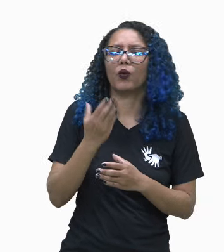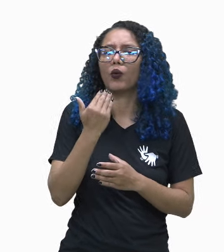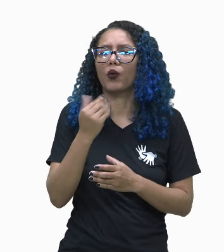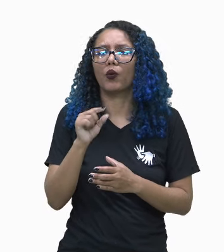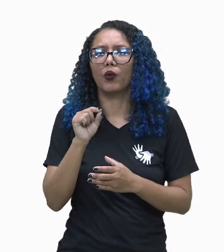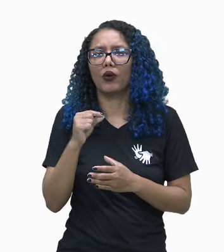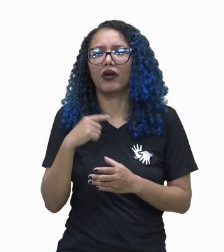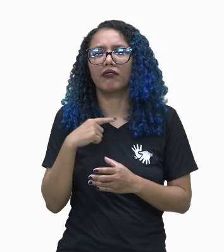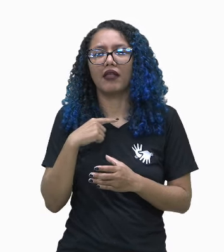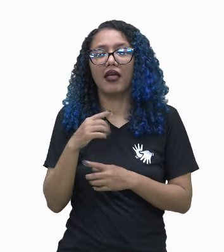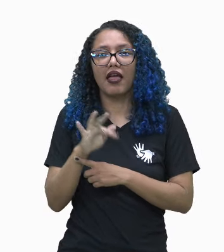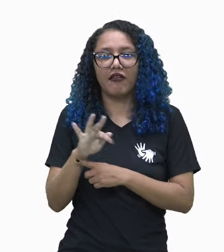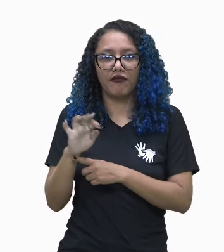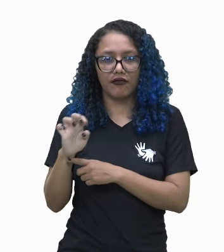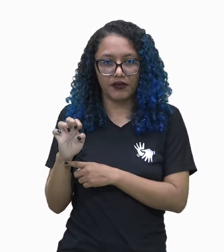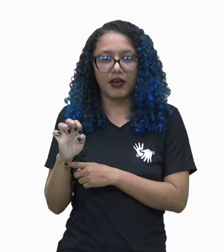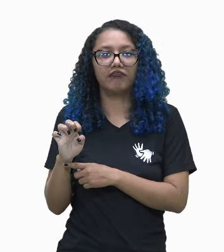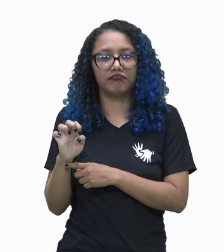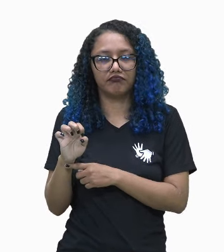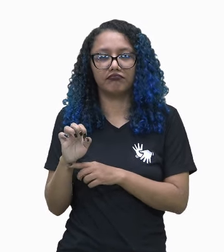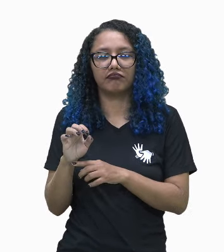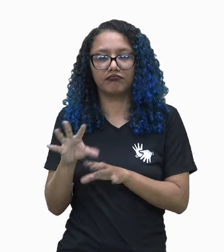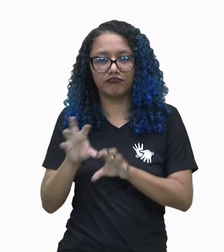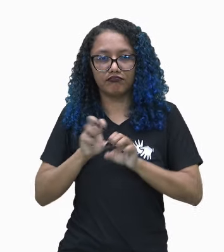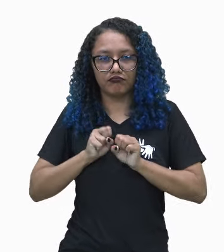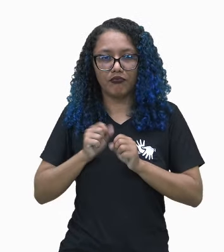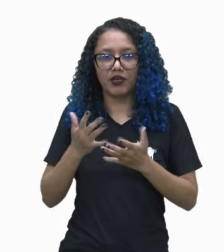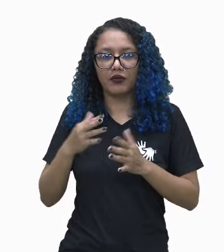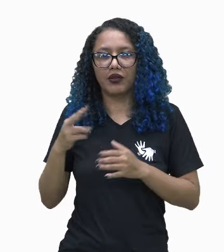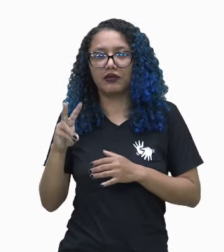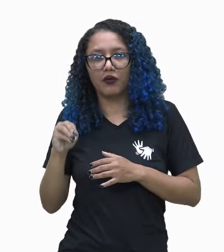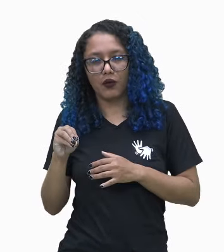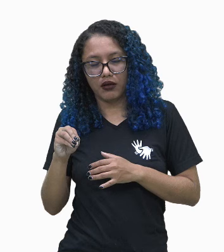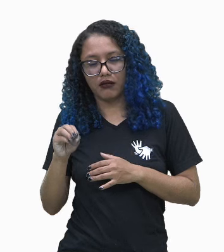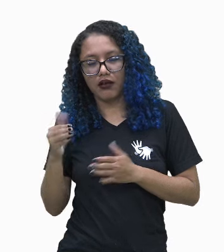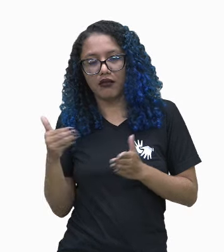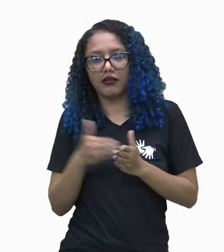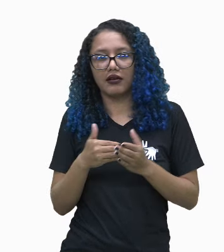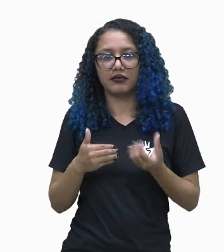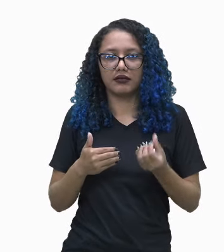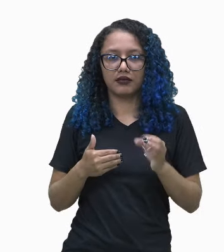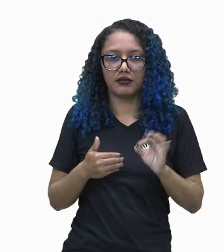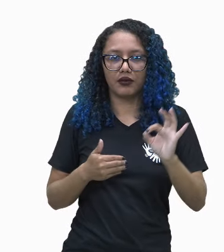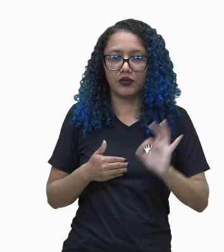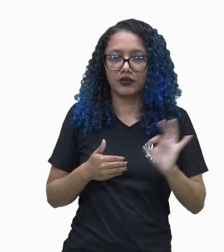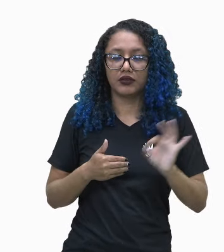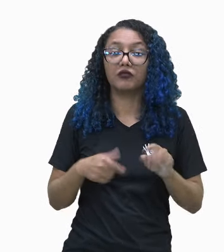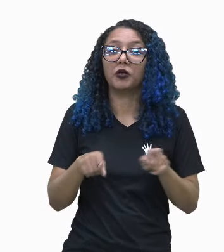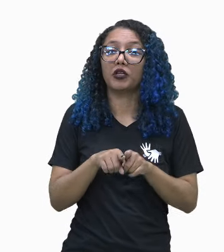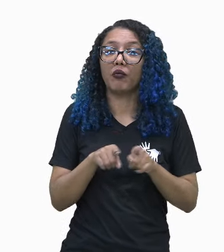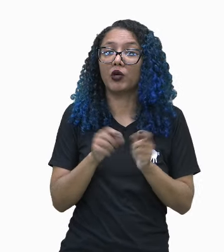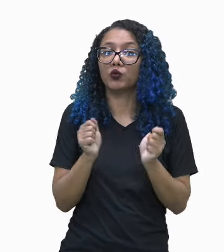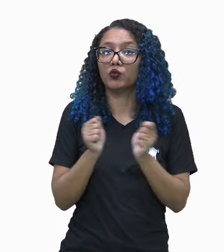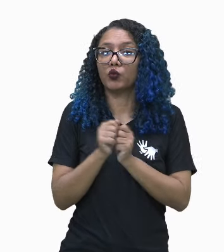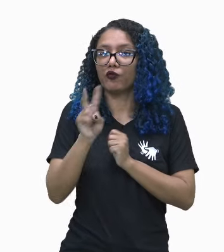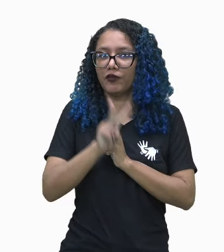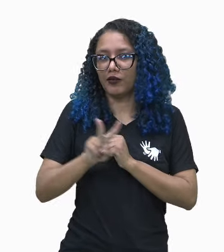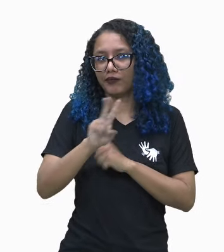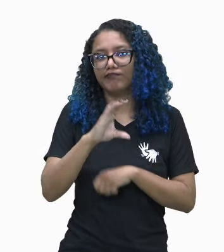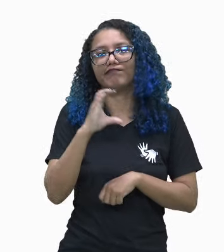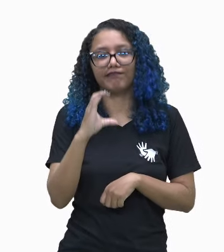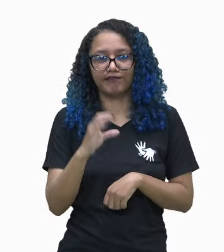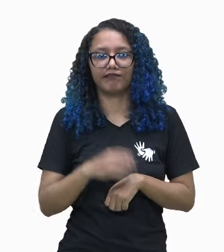de ferro, aumenta 50% a 60% essa absorção, com o consumo de vitamina C. E